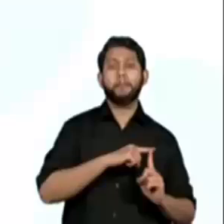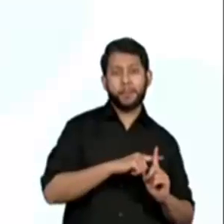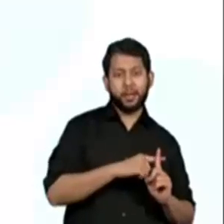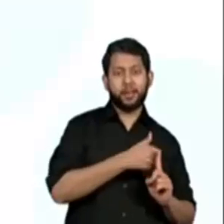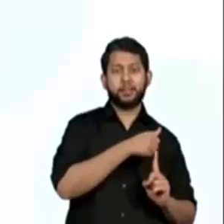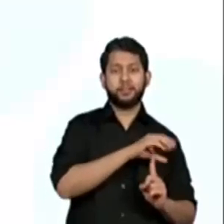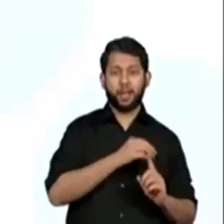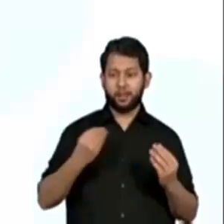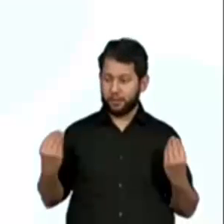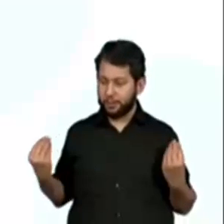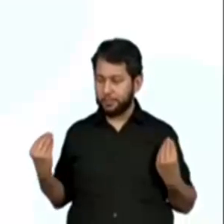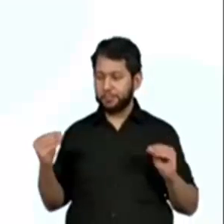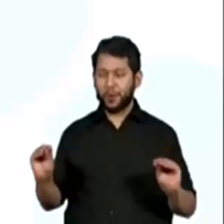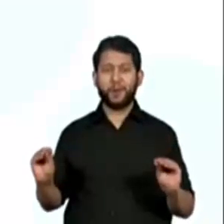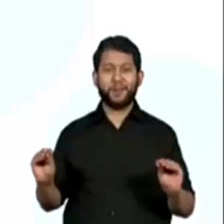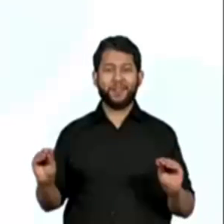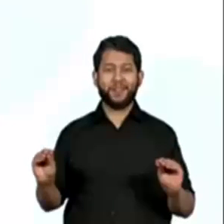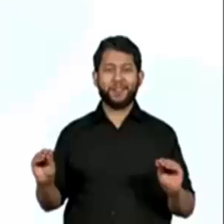Igual